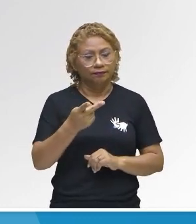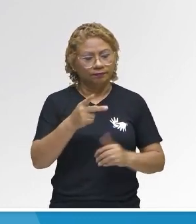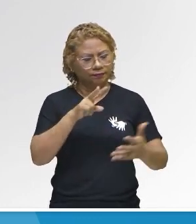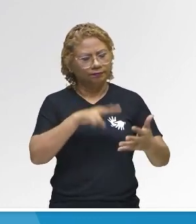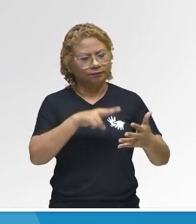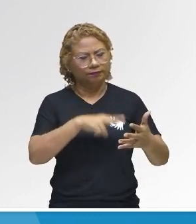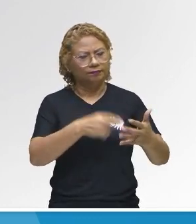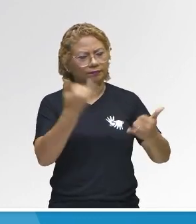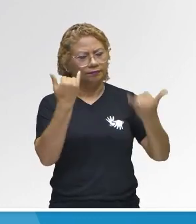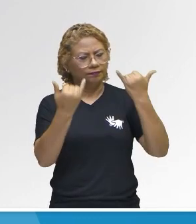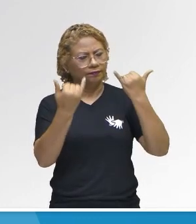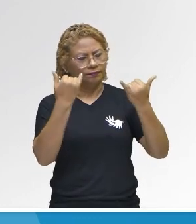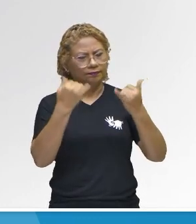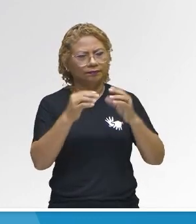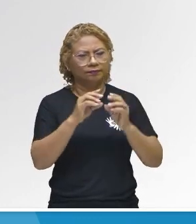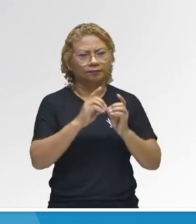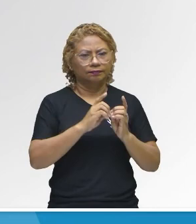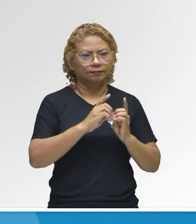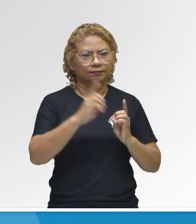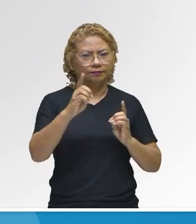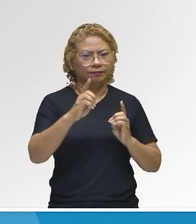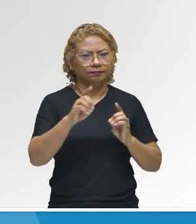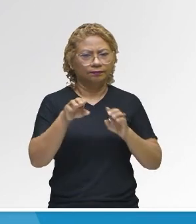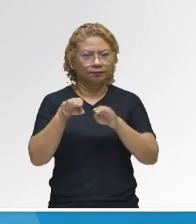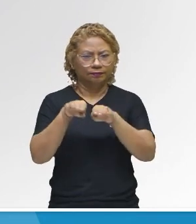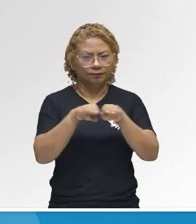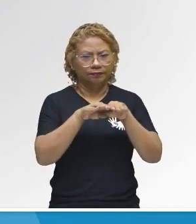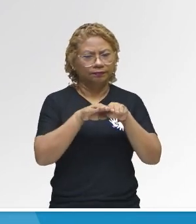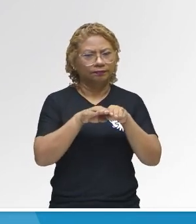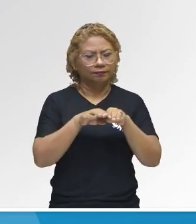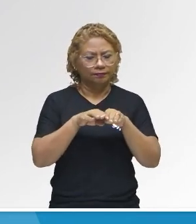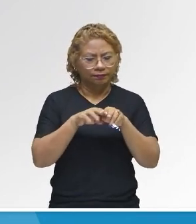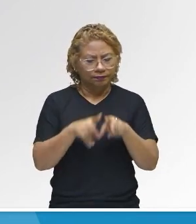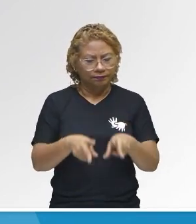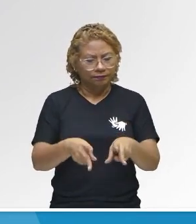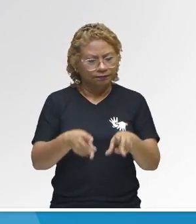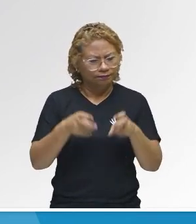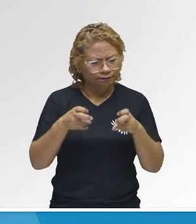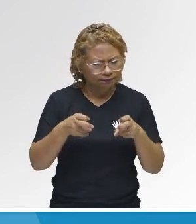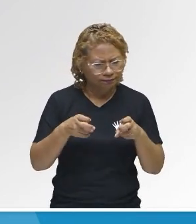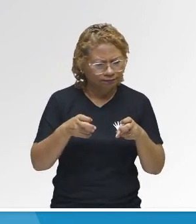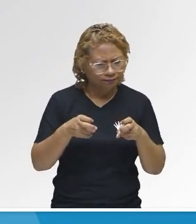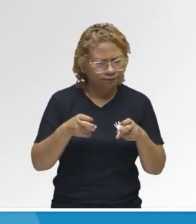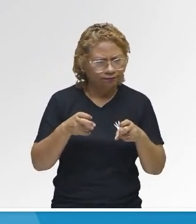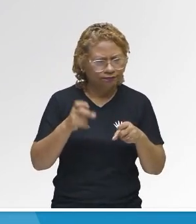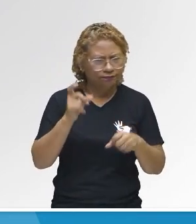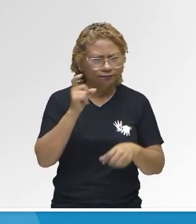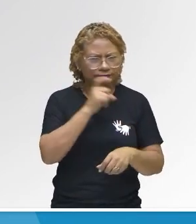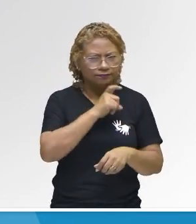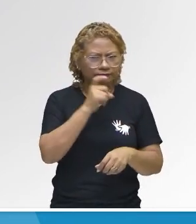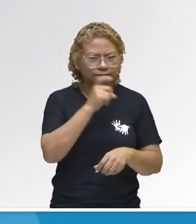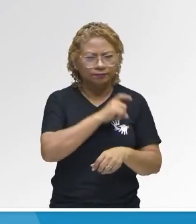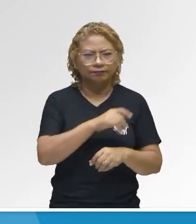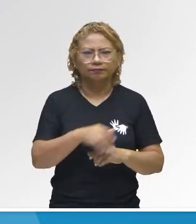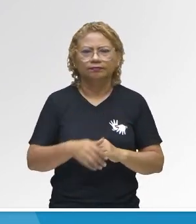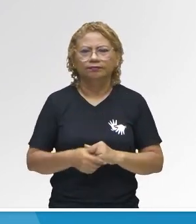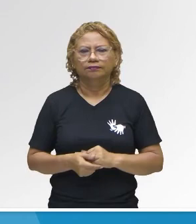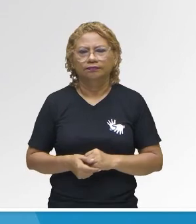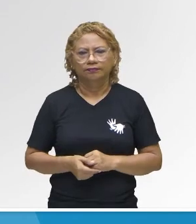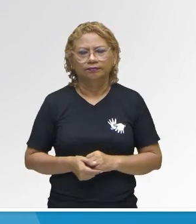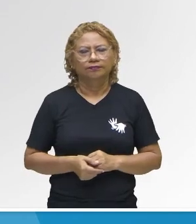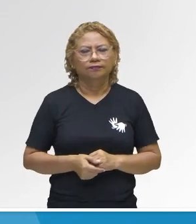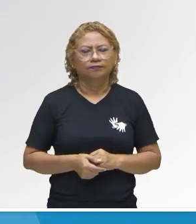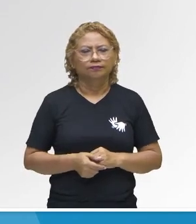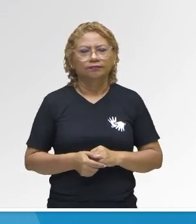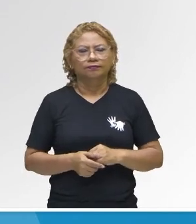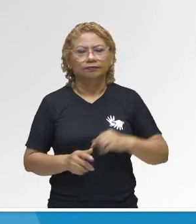distâncias, né, seriam iguais. A gente percebe que não. Daqui para cá eu tenho uma distância, né, que provavelmente será menor do